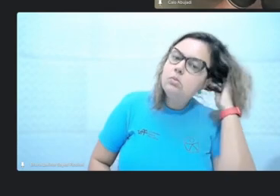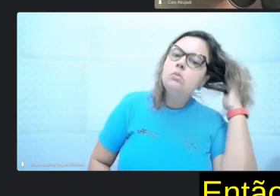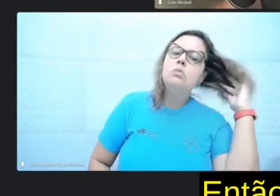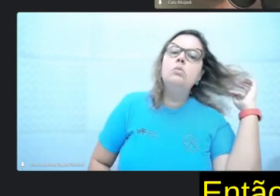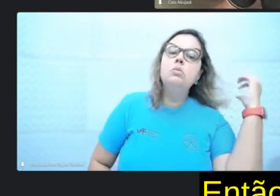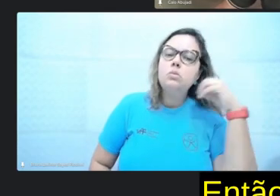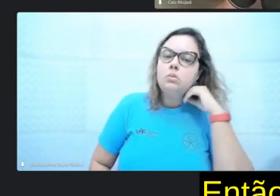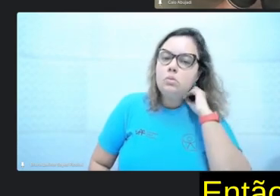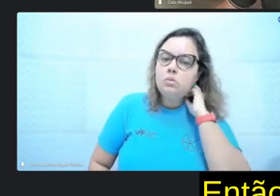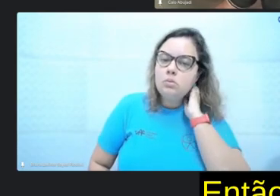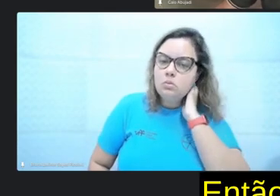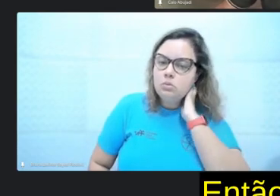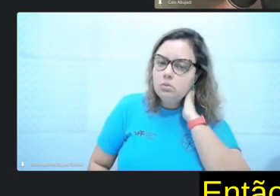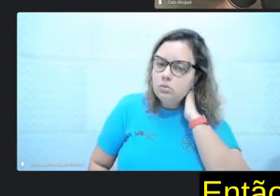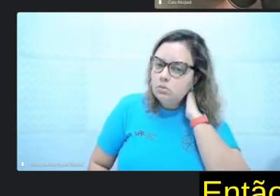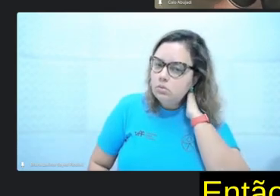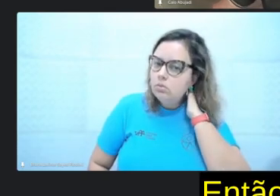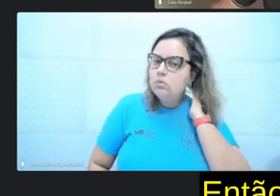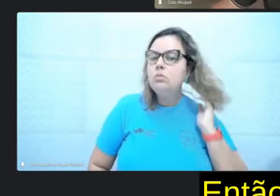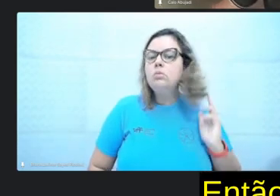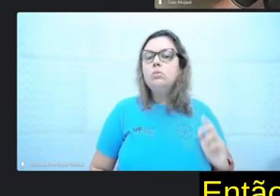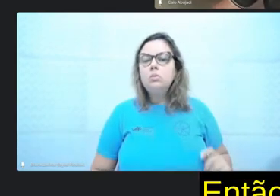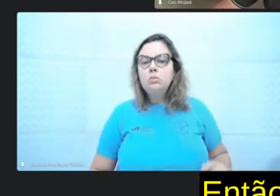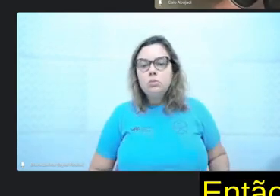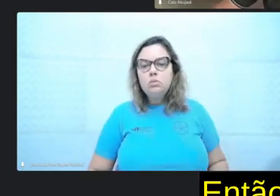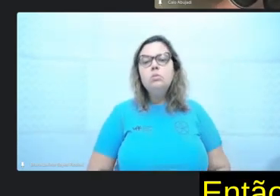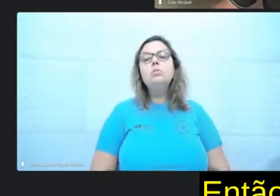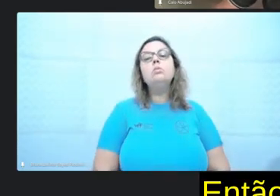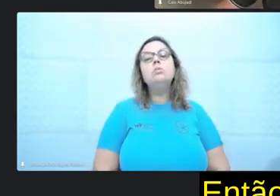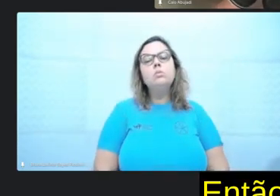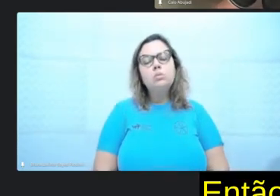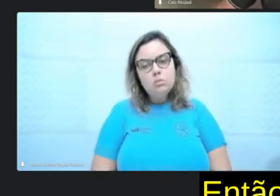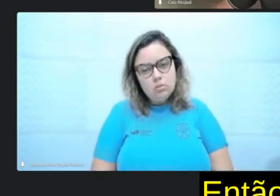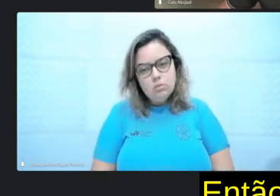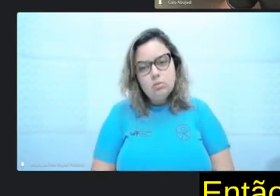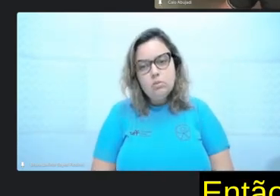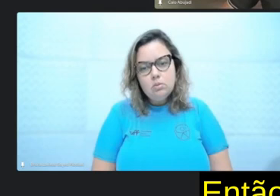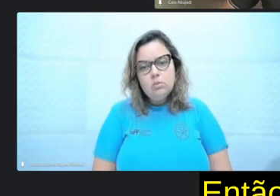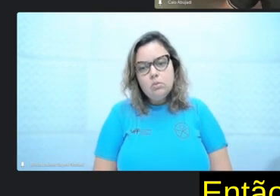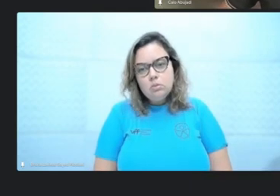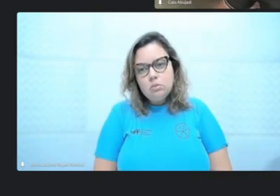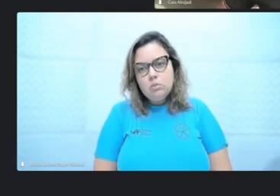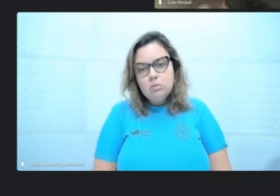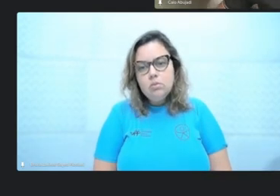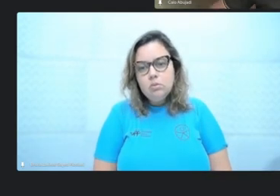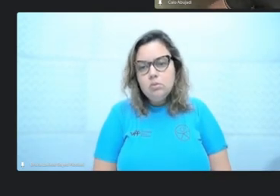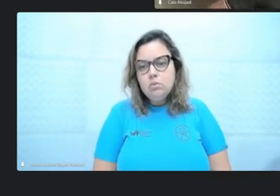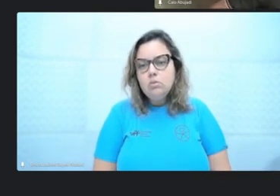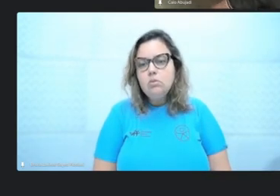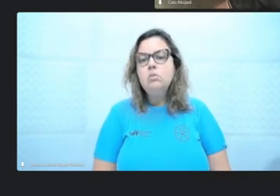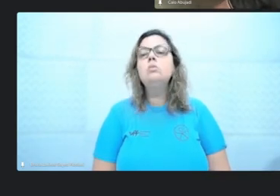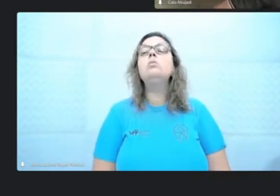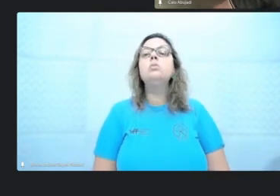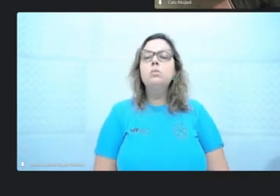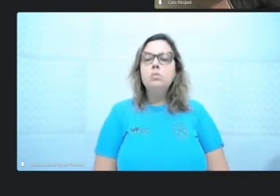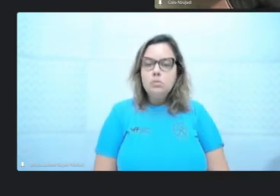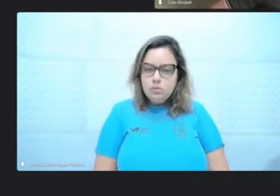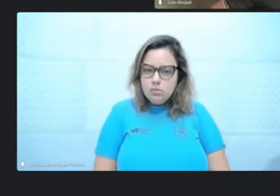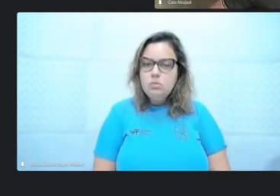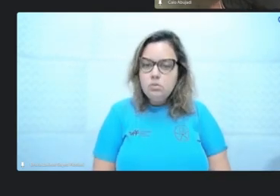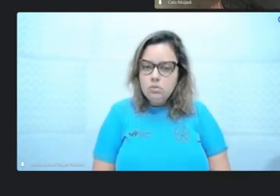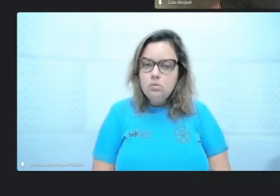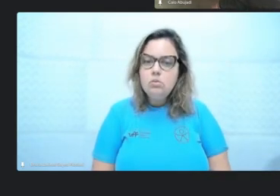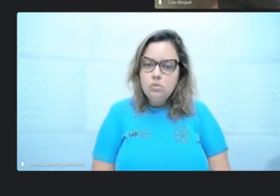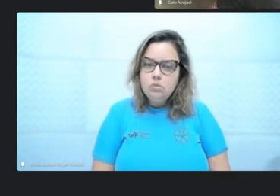das crianças. Então, ela tem uma área de assistência para as crianças menos favorecidas, que ainda está em desenvolvimento,